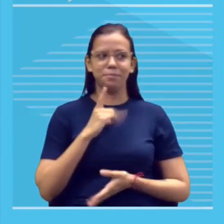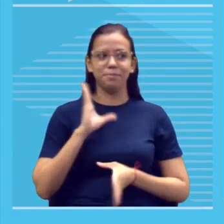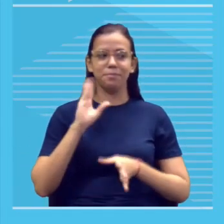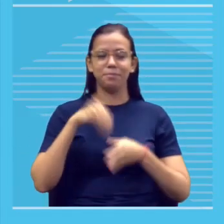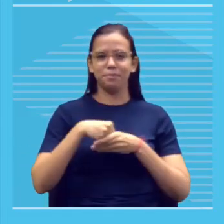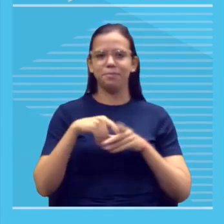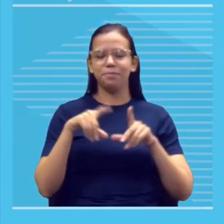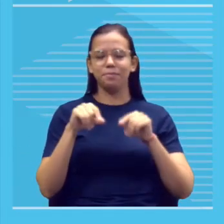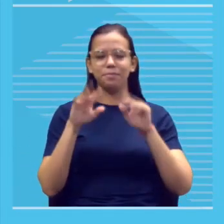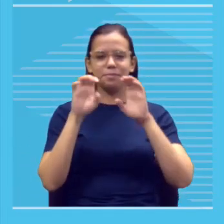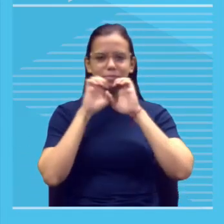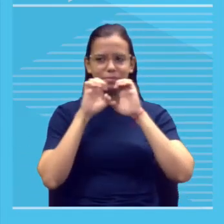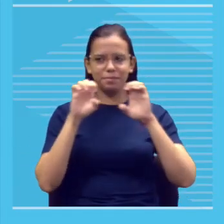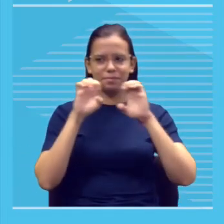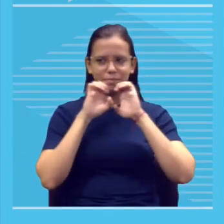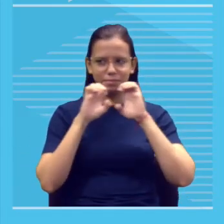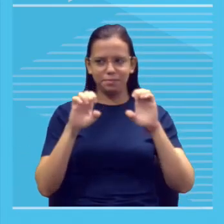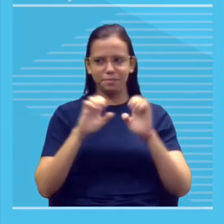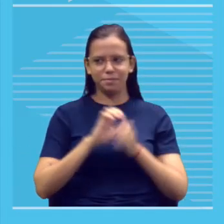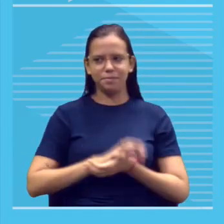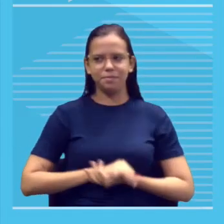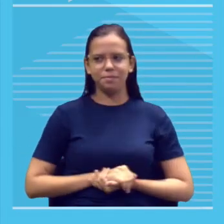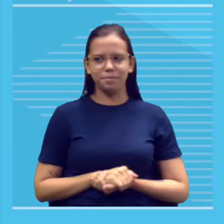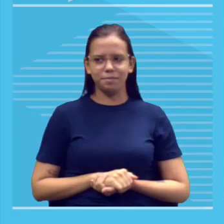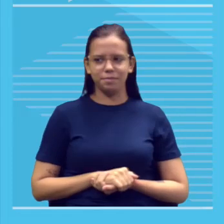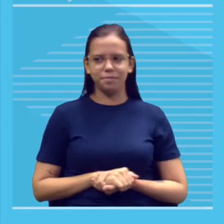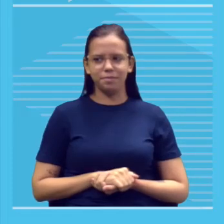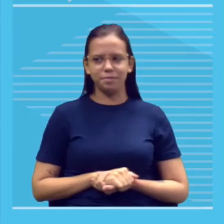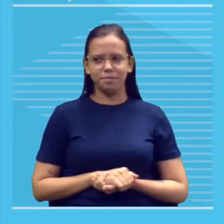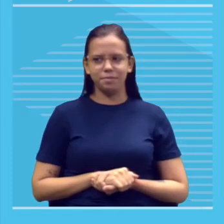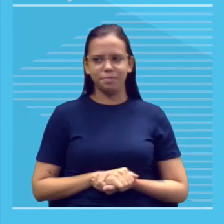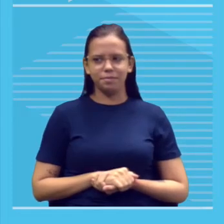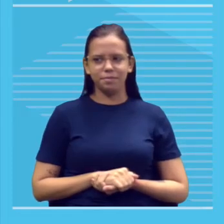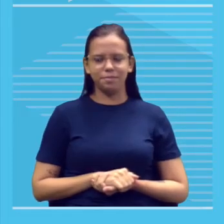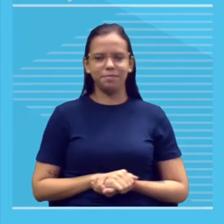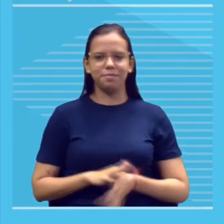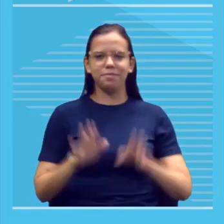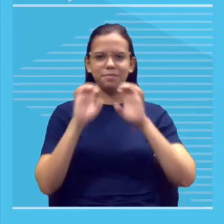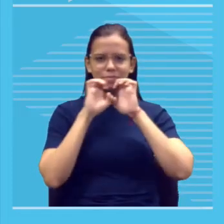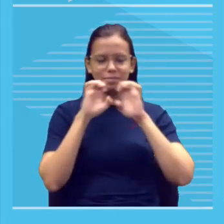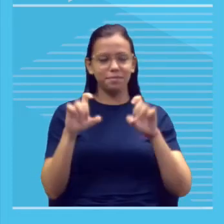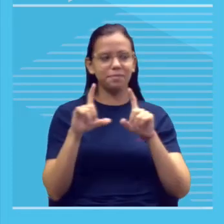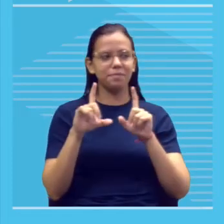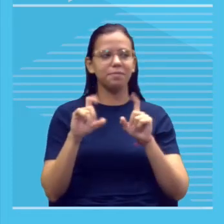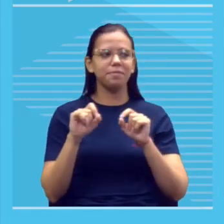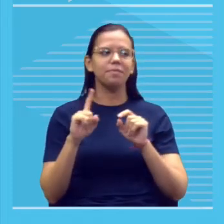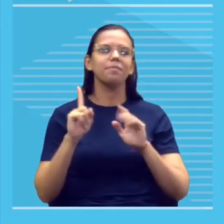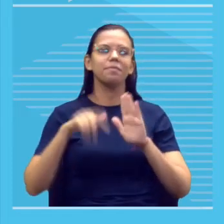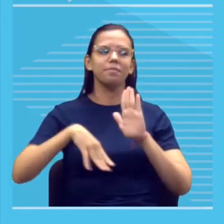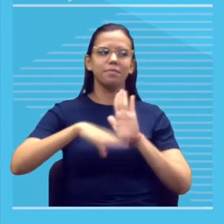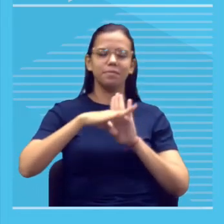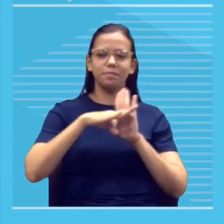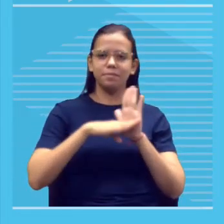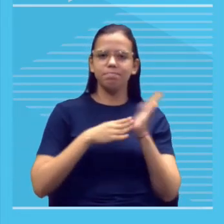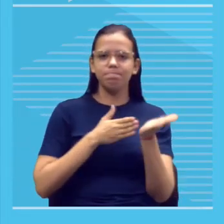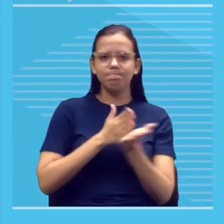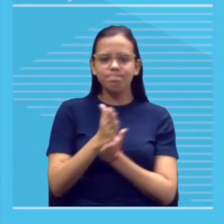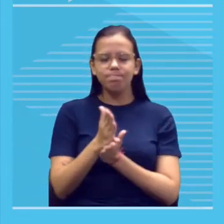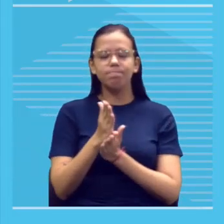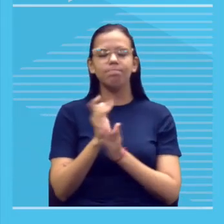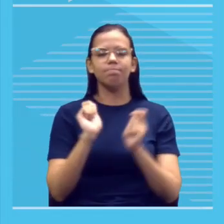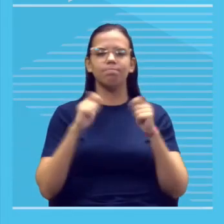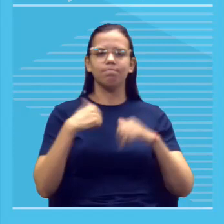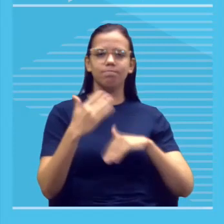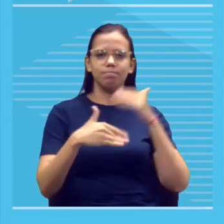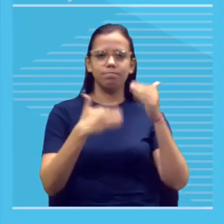no Evangelho o Evangelho é um roteiro para a evolução segura